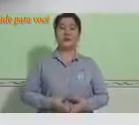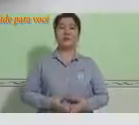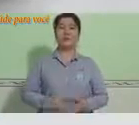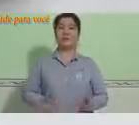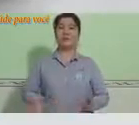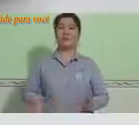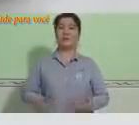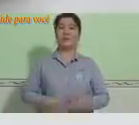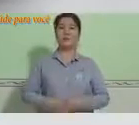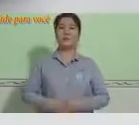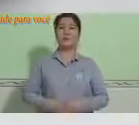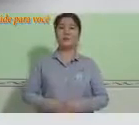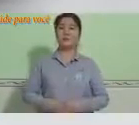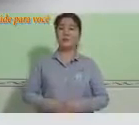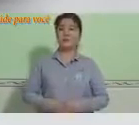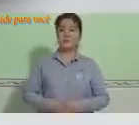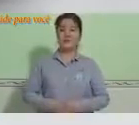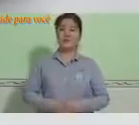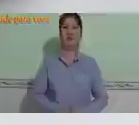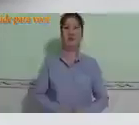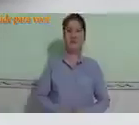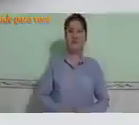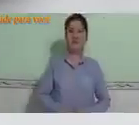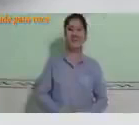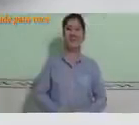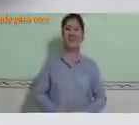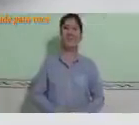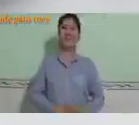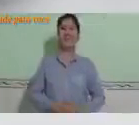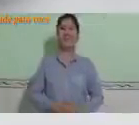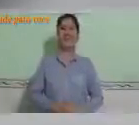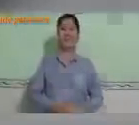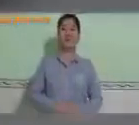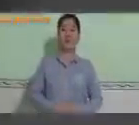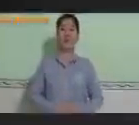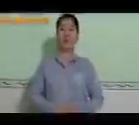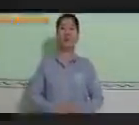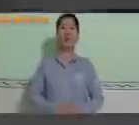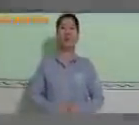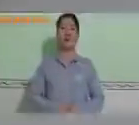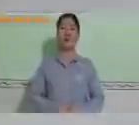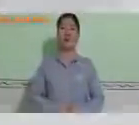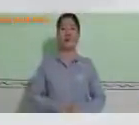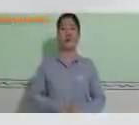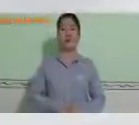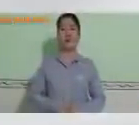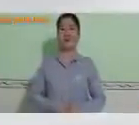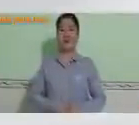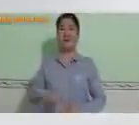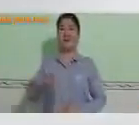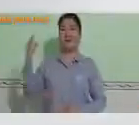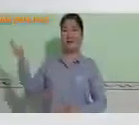colocar compressas quentes sobre o peito ou massagear o peito, vírgula, fazendo movimentos circulares à volta da auréola antes da retirada